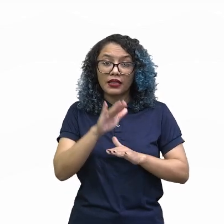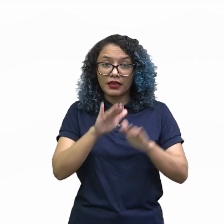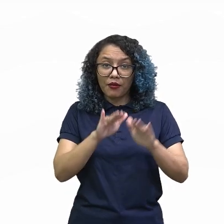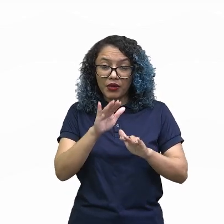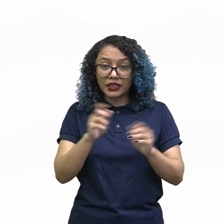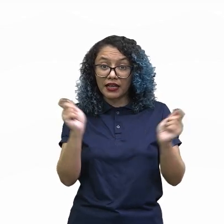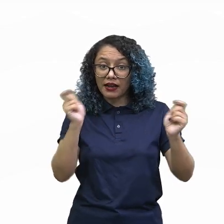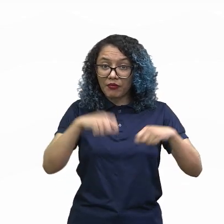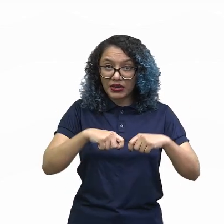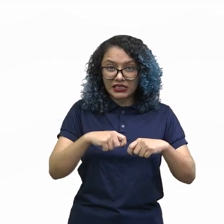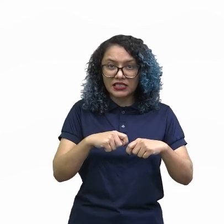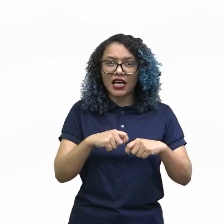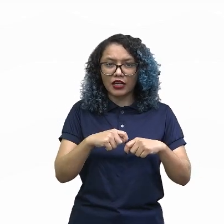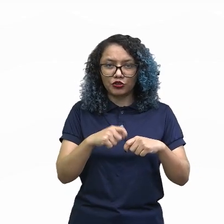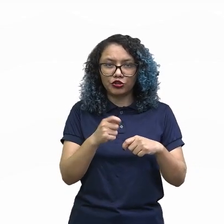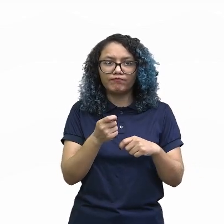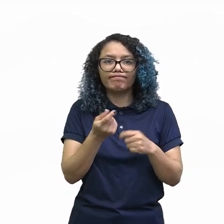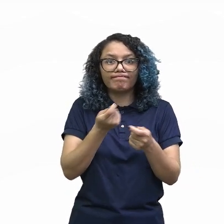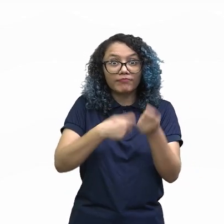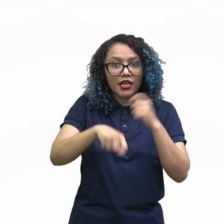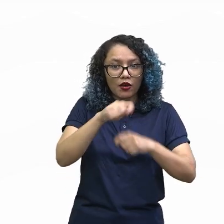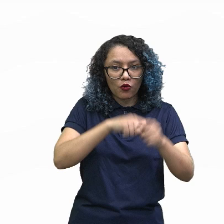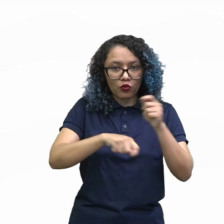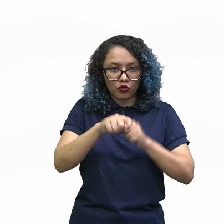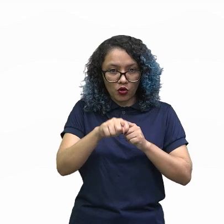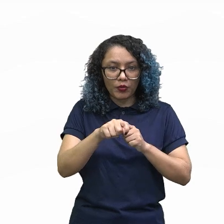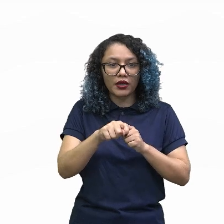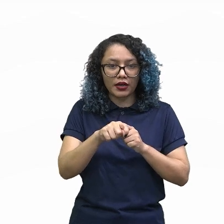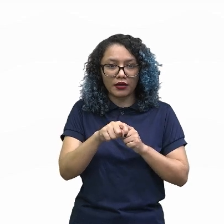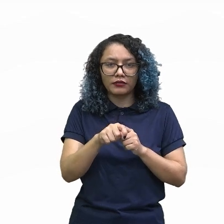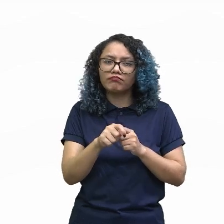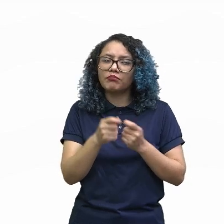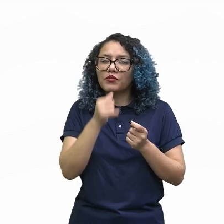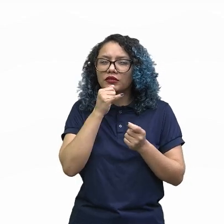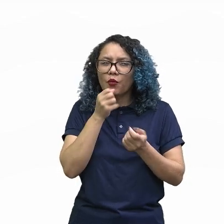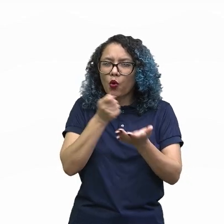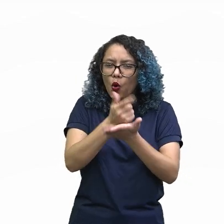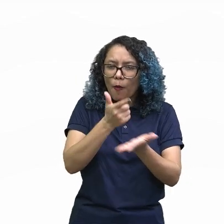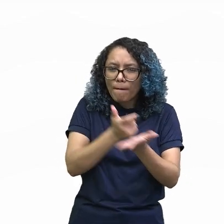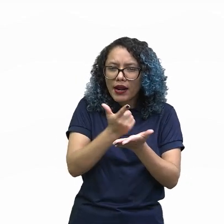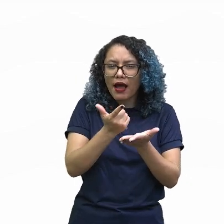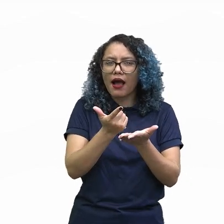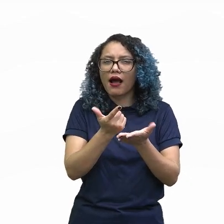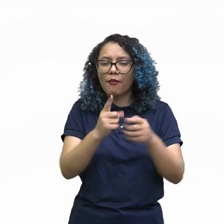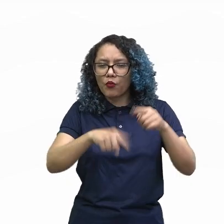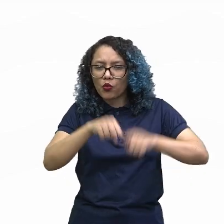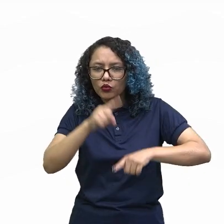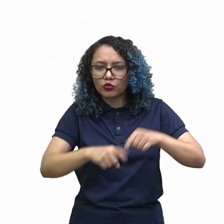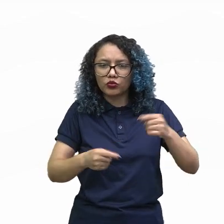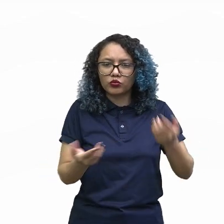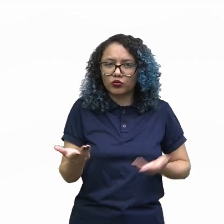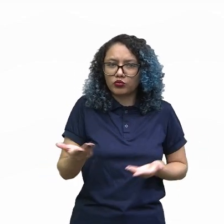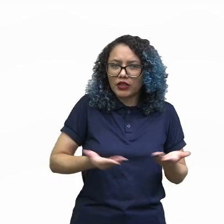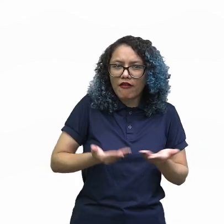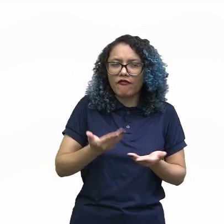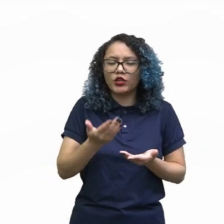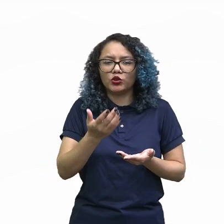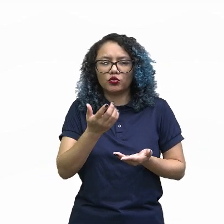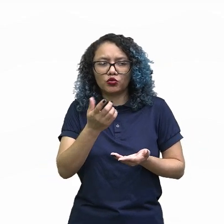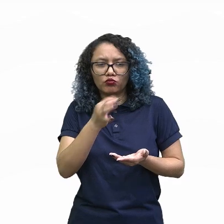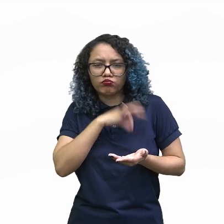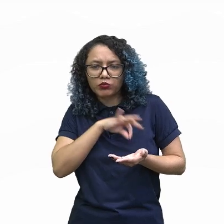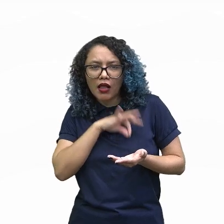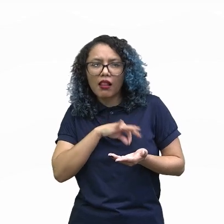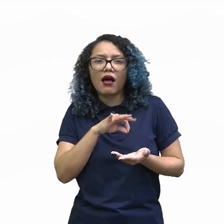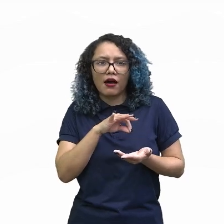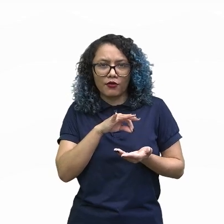de um indivíduo, ou seja, suas chances de obter bens, serviços e renda no mercado, a condição que essa